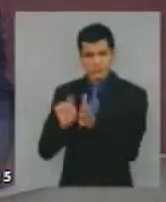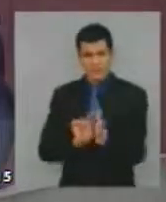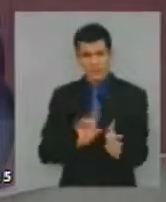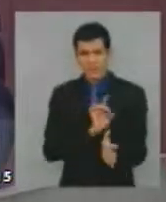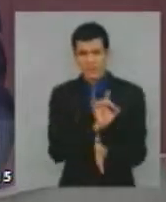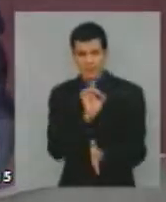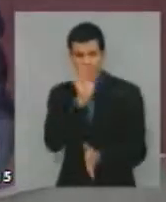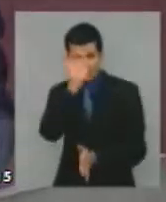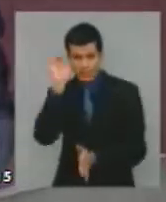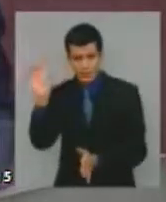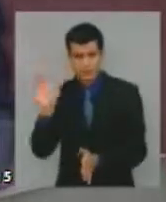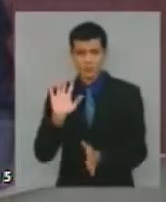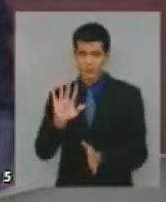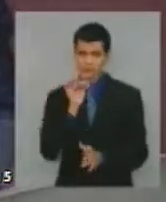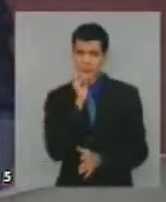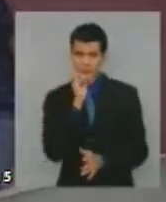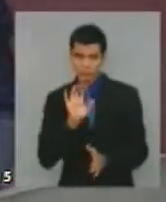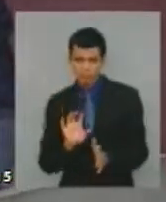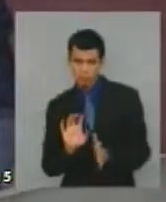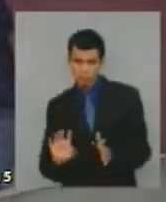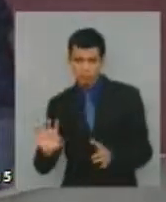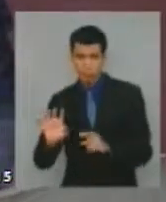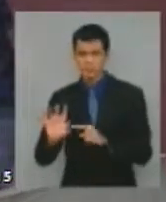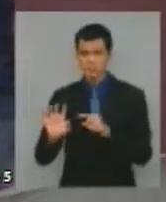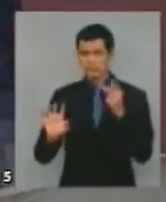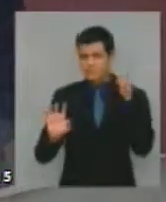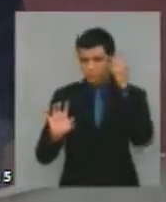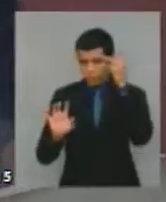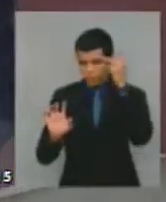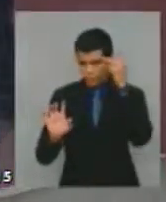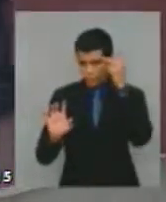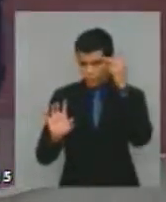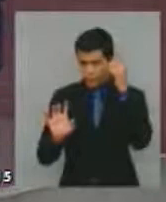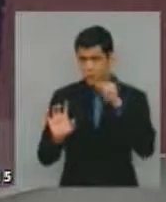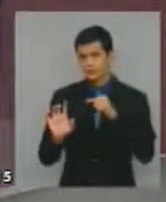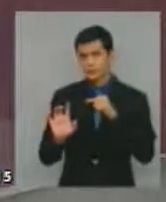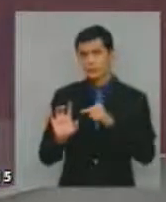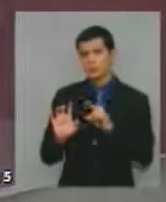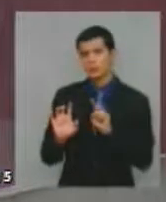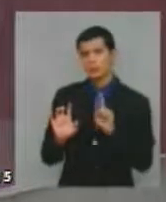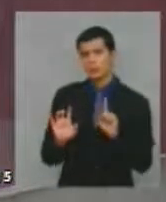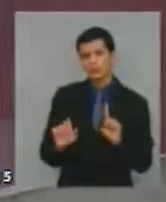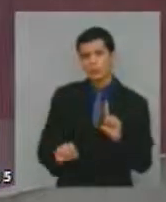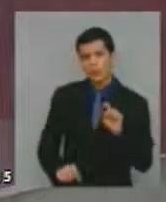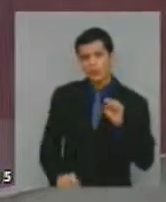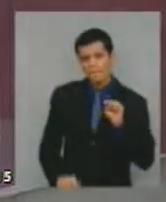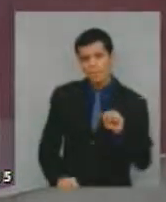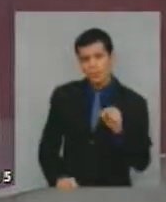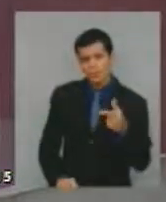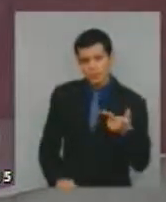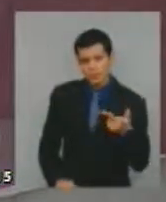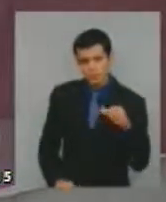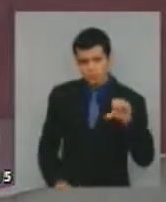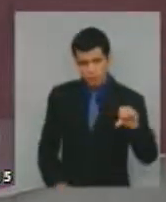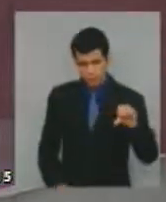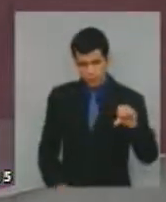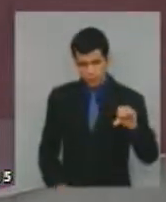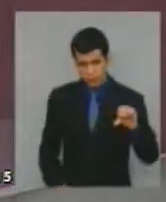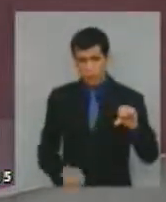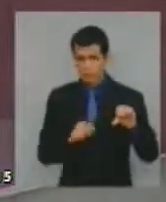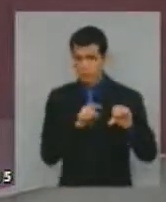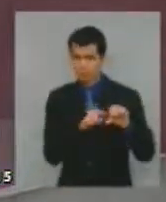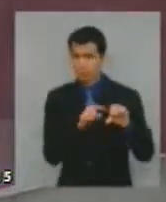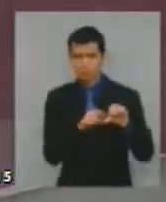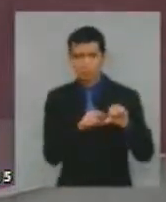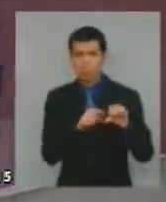de Estado de São Paulo, 1,29. Isso quer dizer o quê? Que de cada 1.000 adolescentes, 1,29